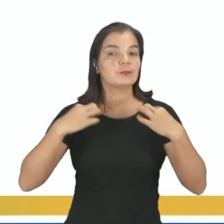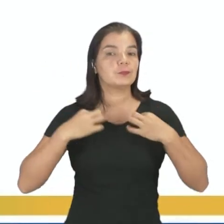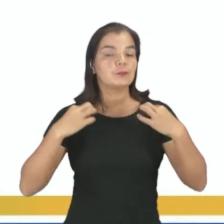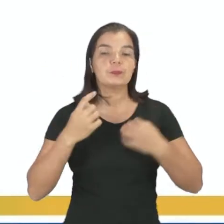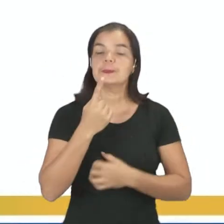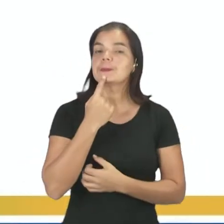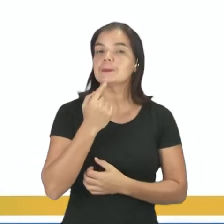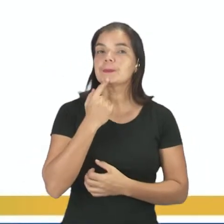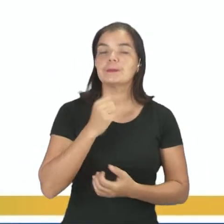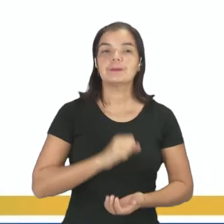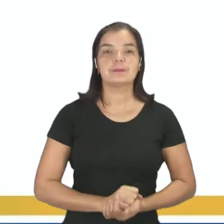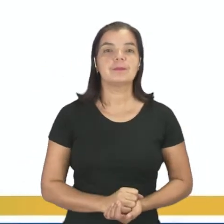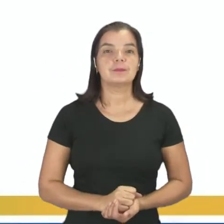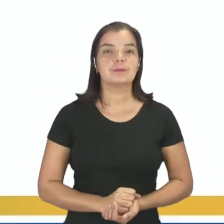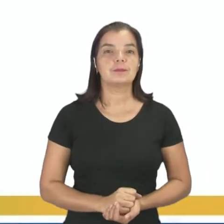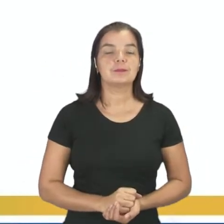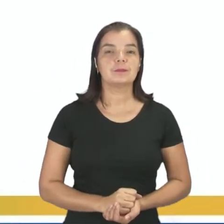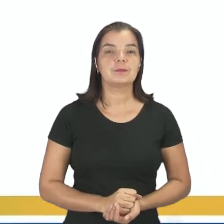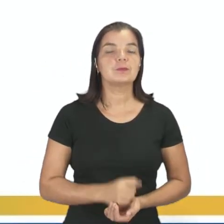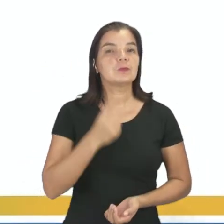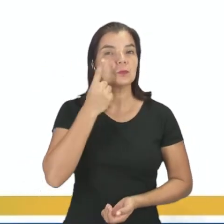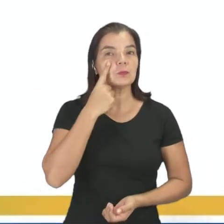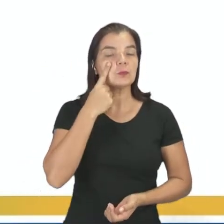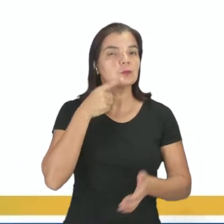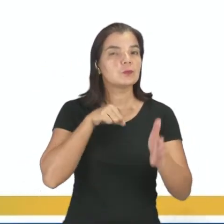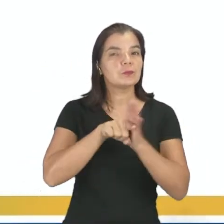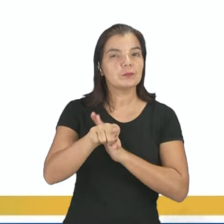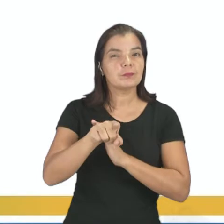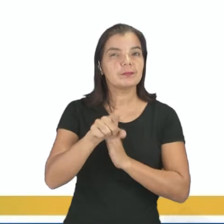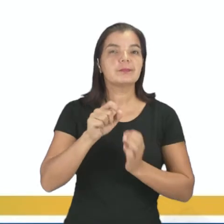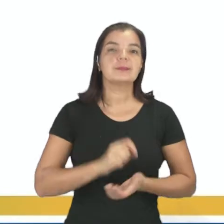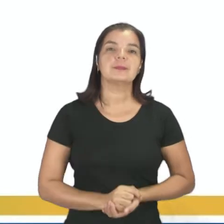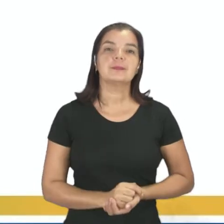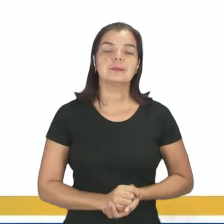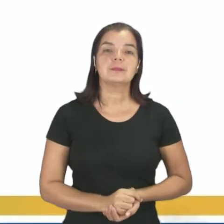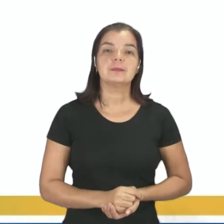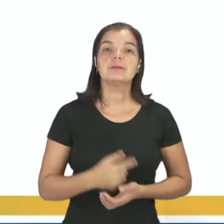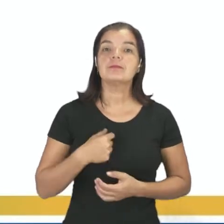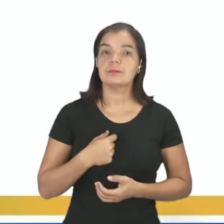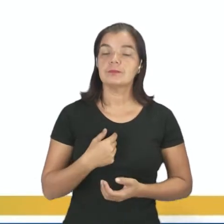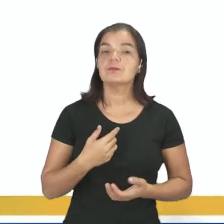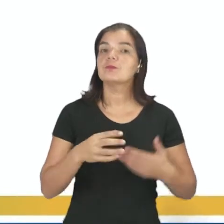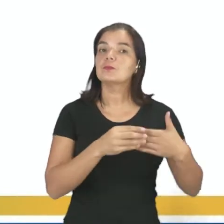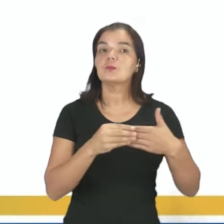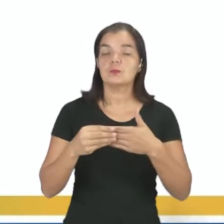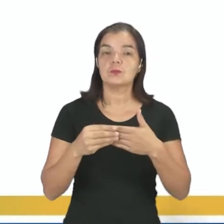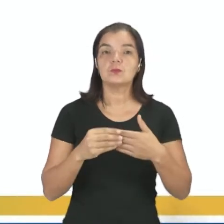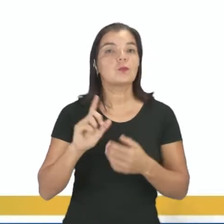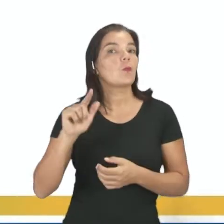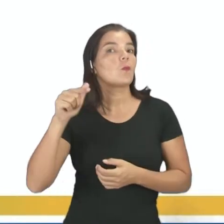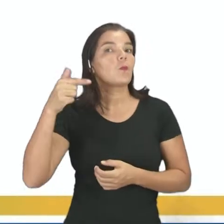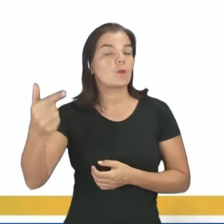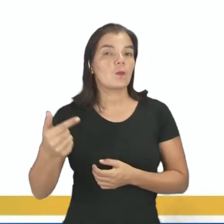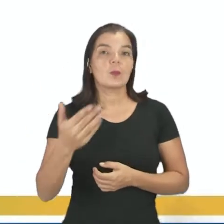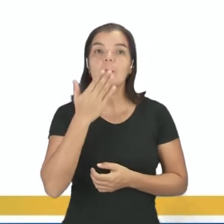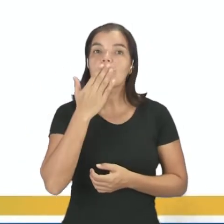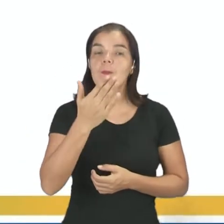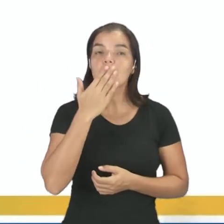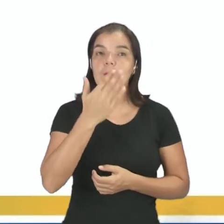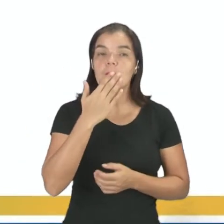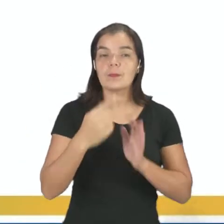camisolas vermelhas? Então, olha só a pergunta que ele fez. Ele trouxe um outro tipo